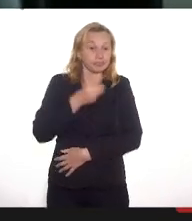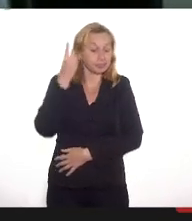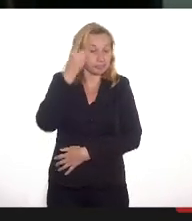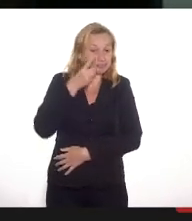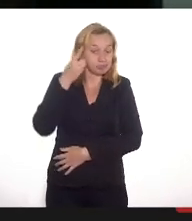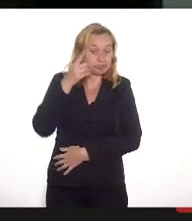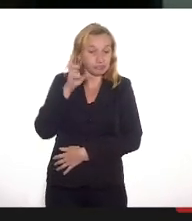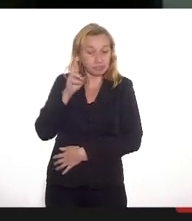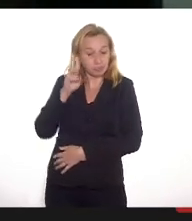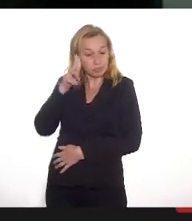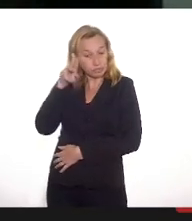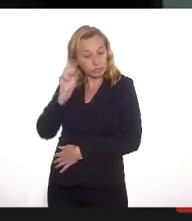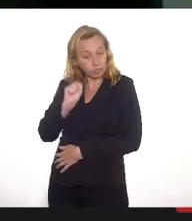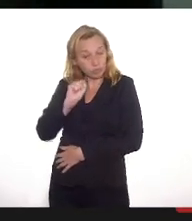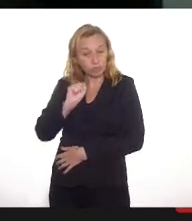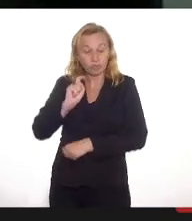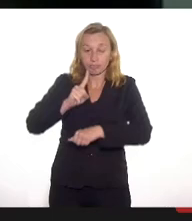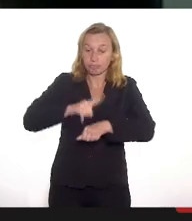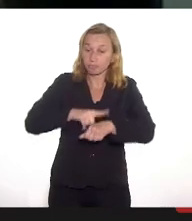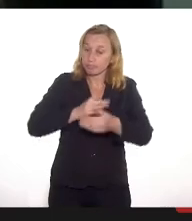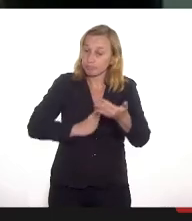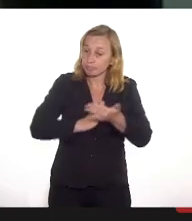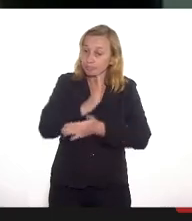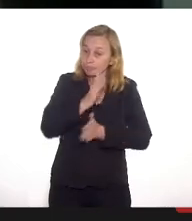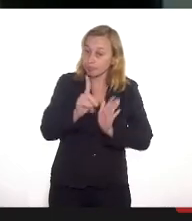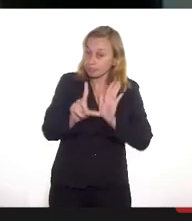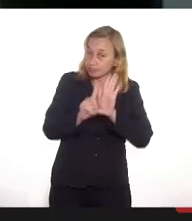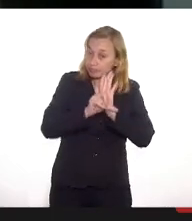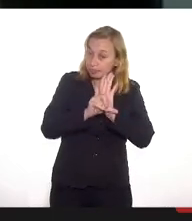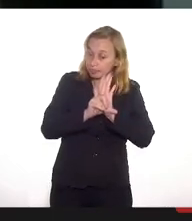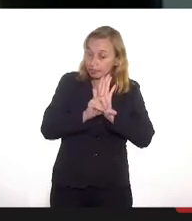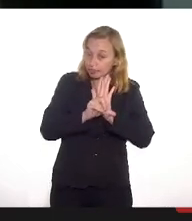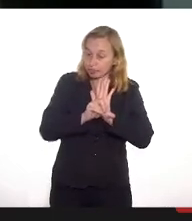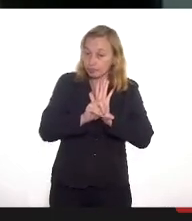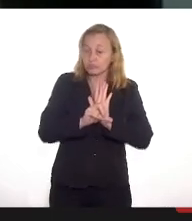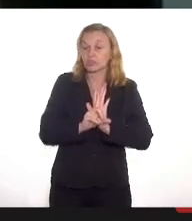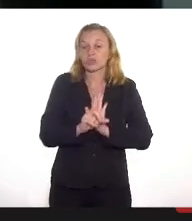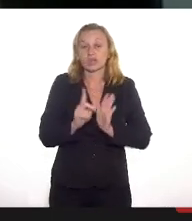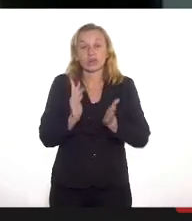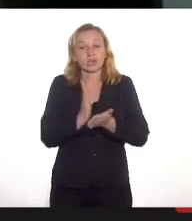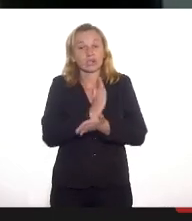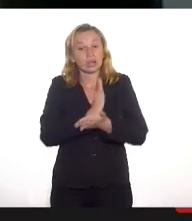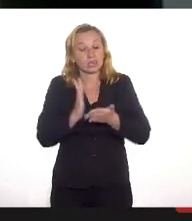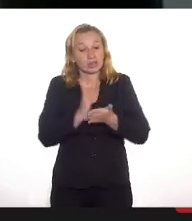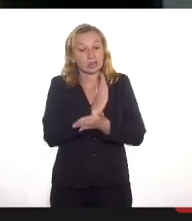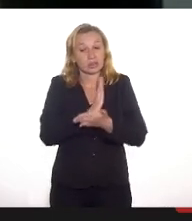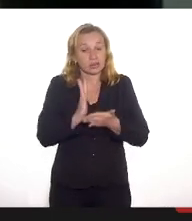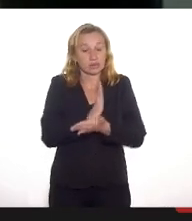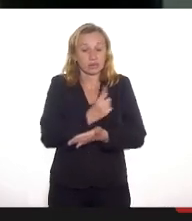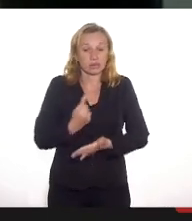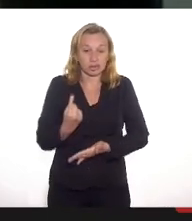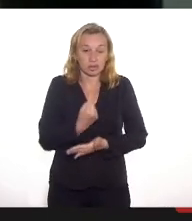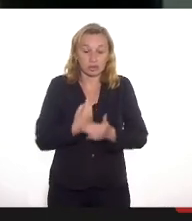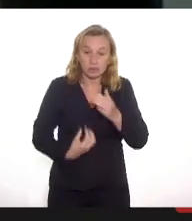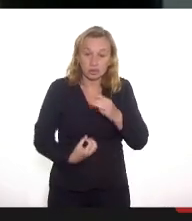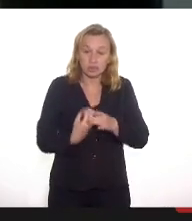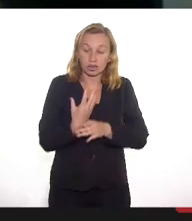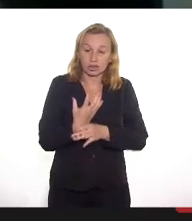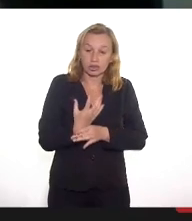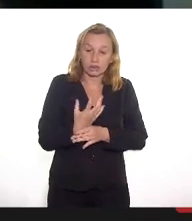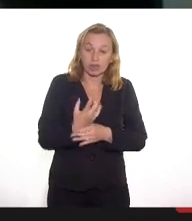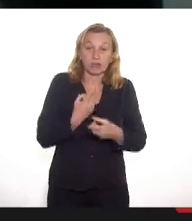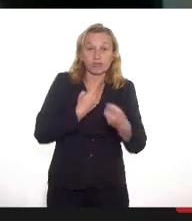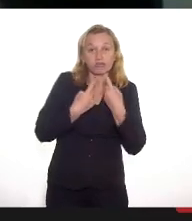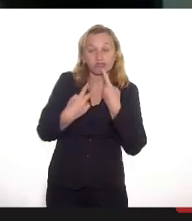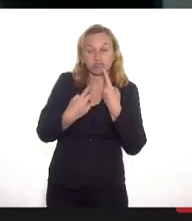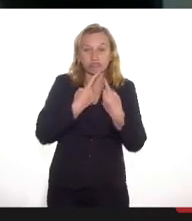Porque no momento da aprovação da Lei a gente muitas vezes né para criar um ambiente de